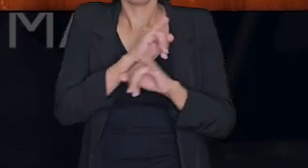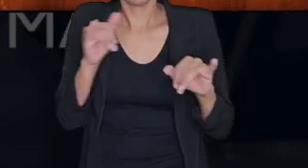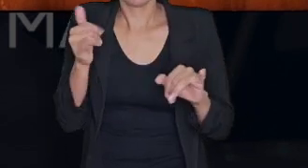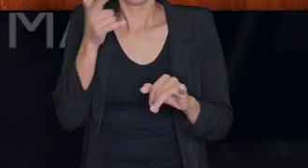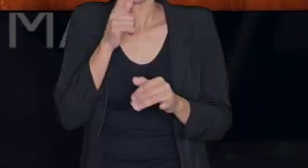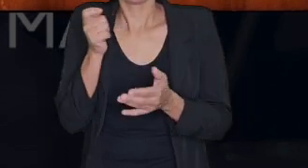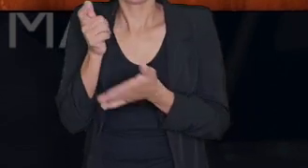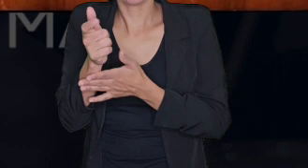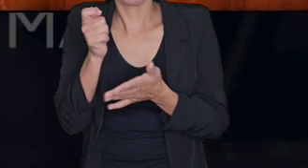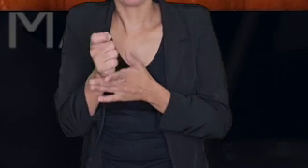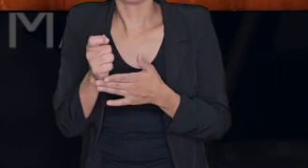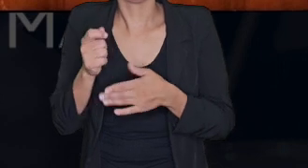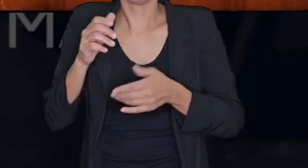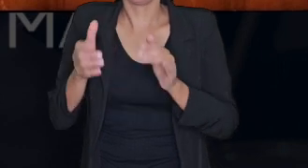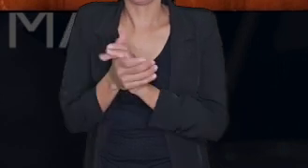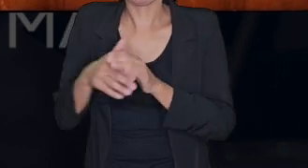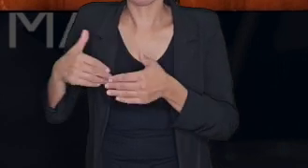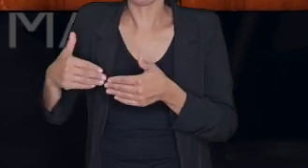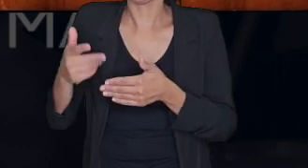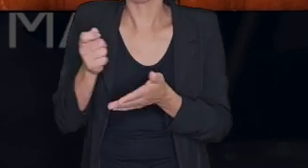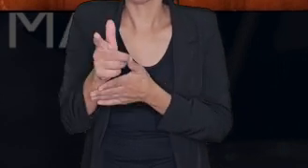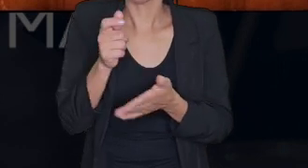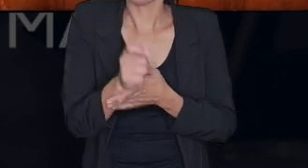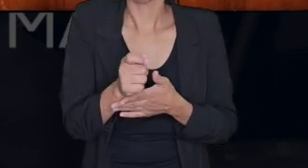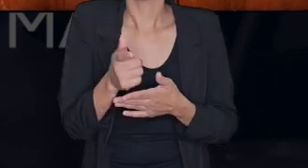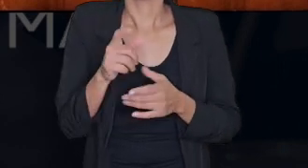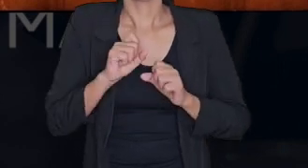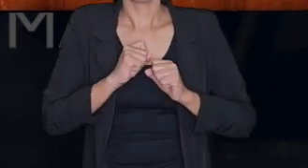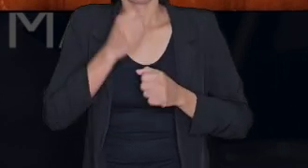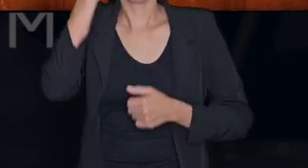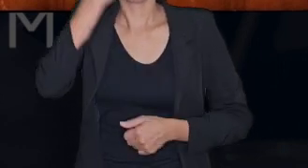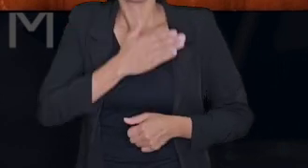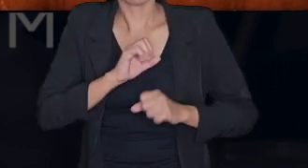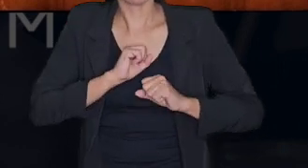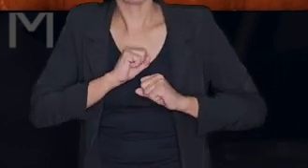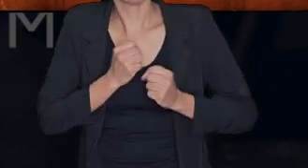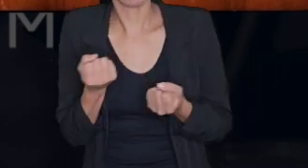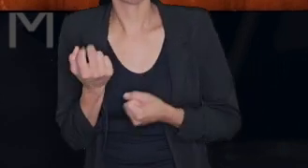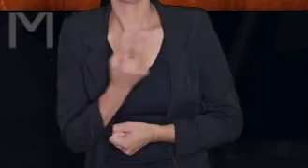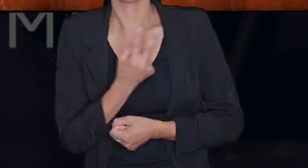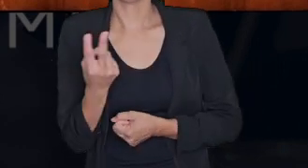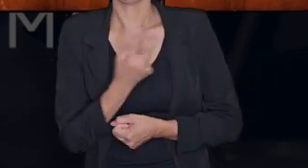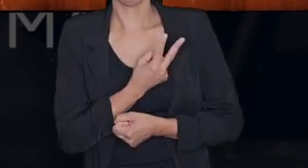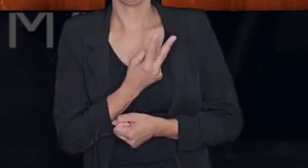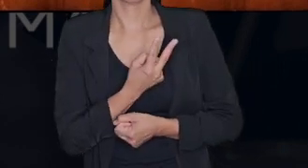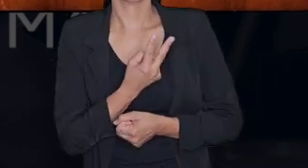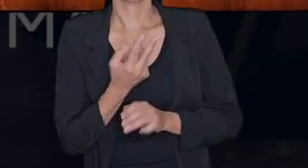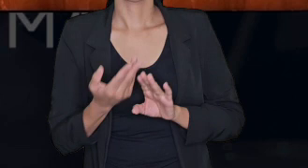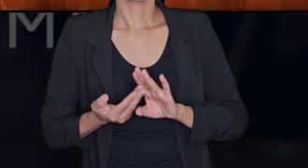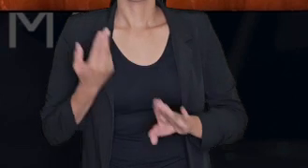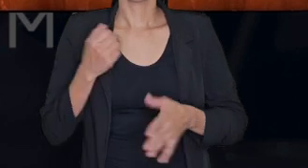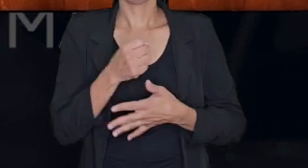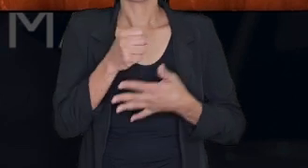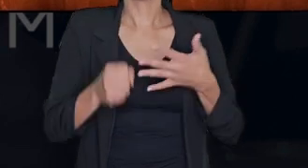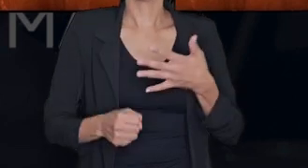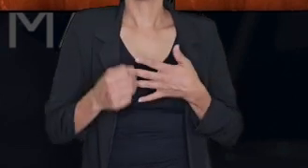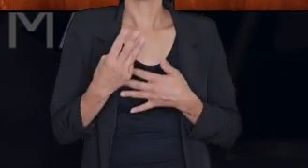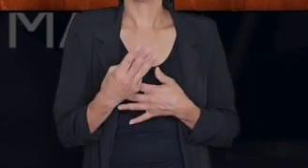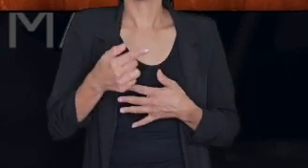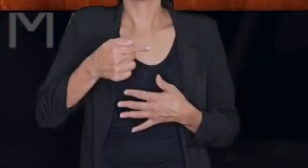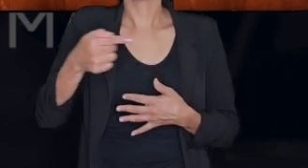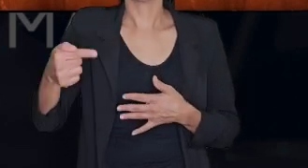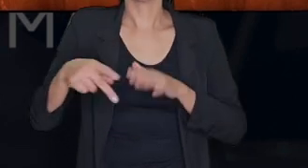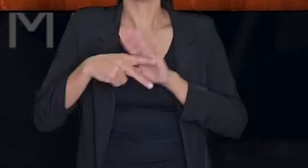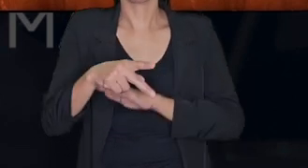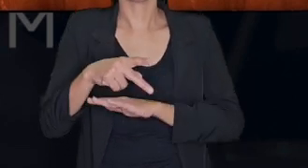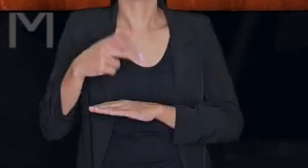preciso, para comunicar patrimônio onerosamente adquirido na constância do casamento, preciso provar o esforço comum. E